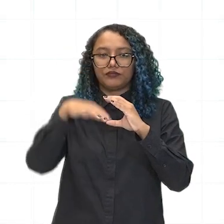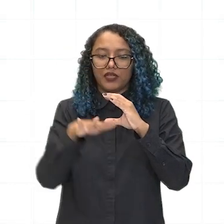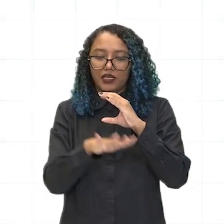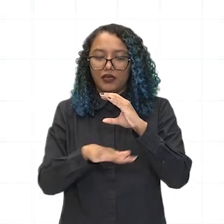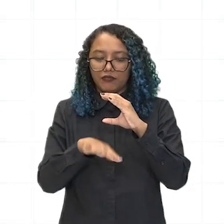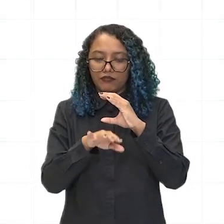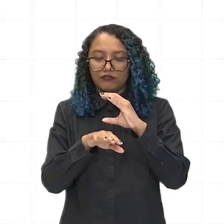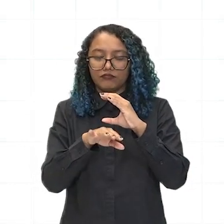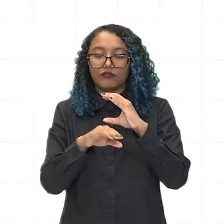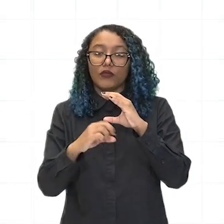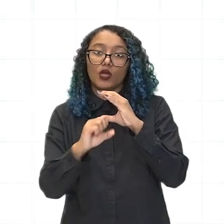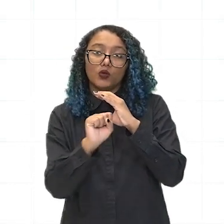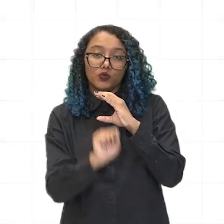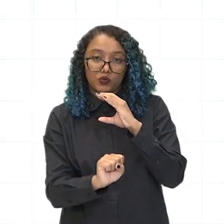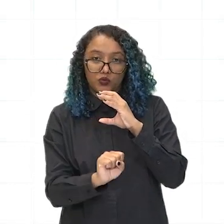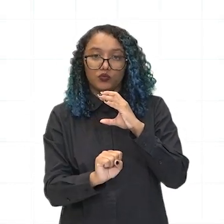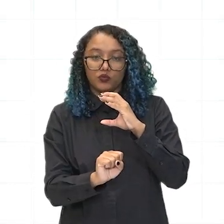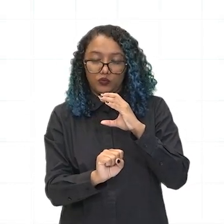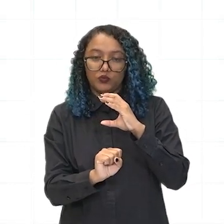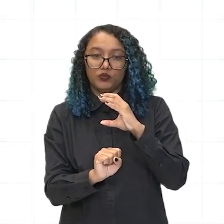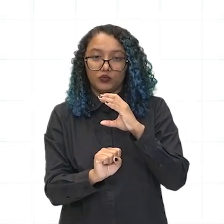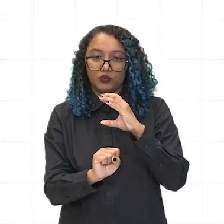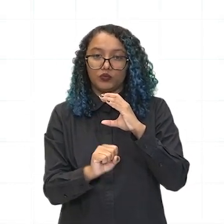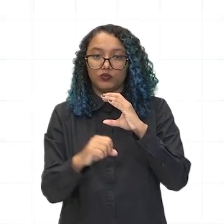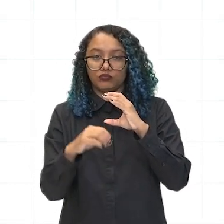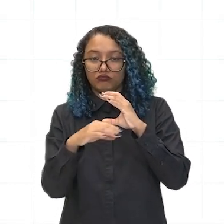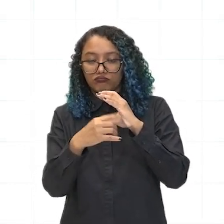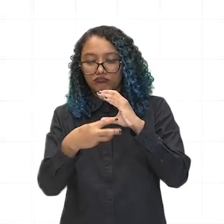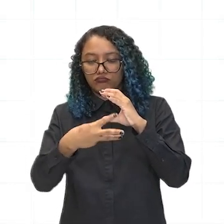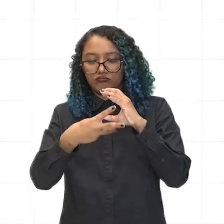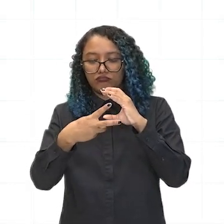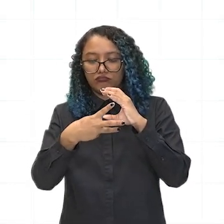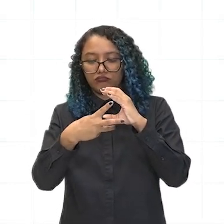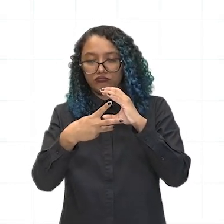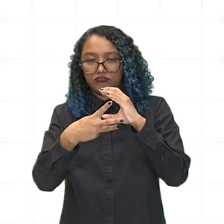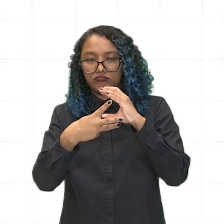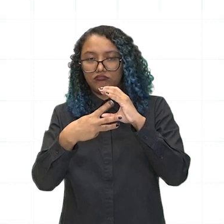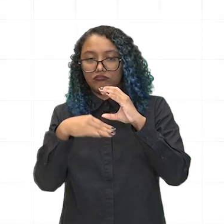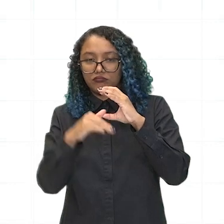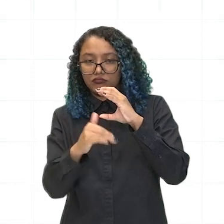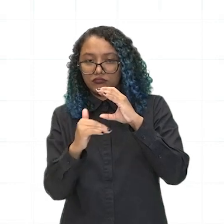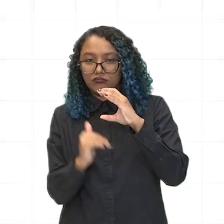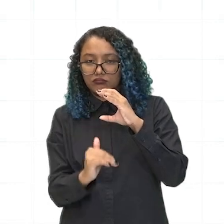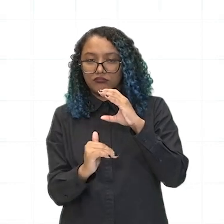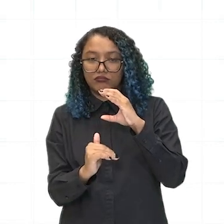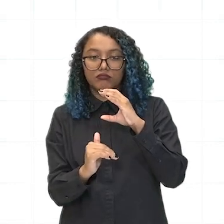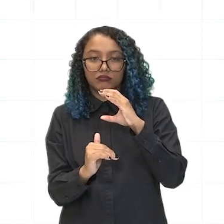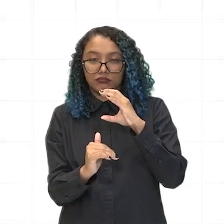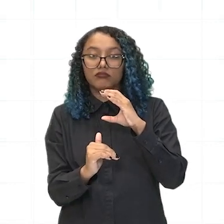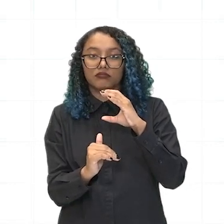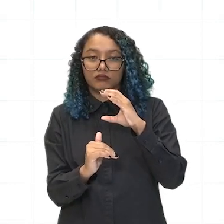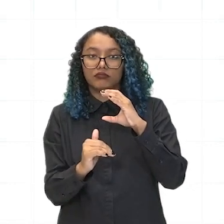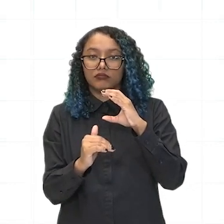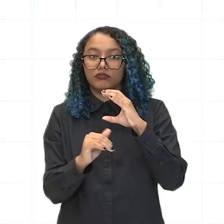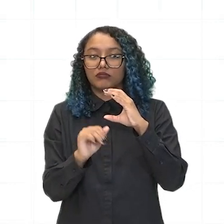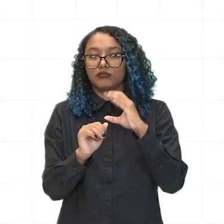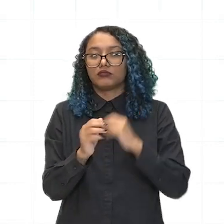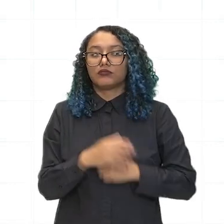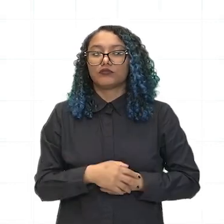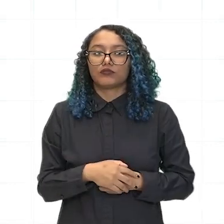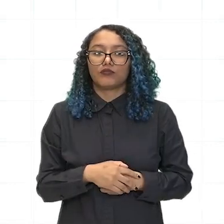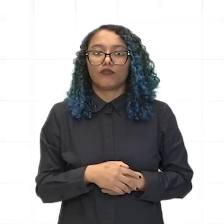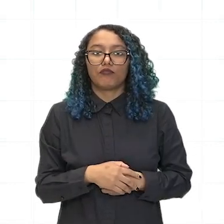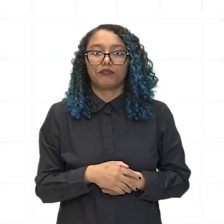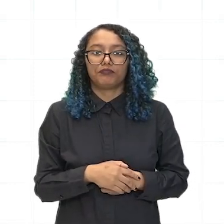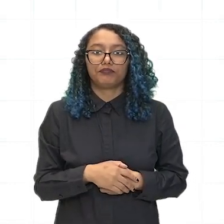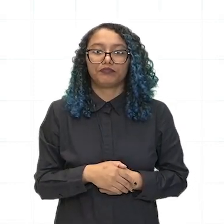zona temperada sul, da linha do Equador para baixo, né? Lá, a partir do Trópico de Capricórnio